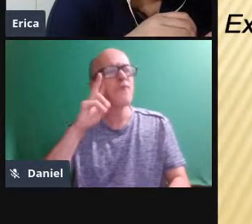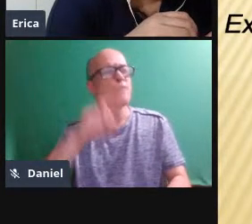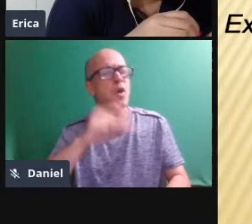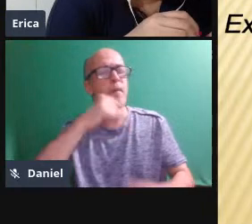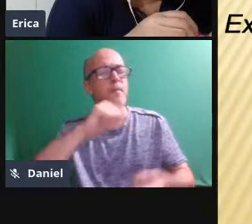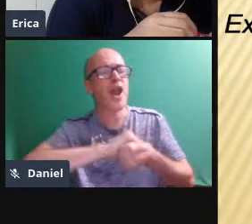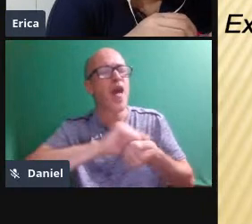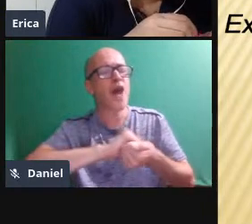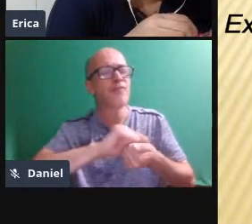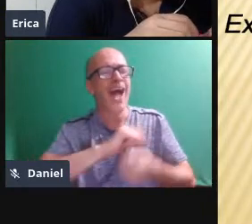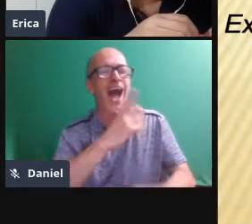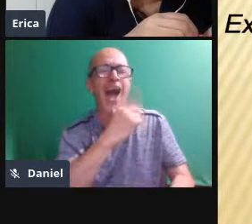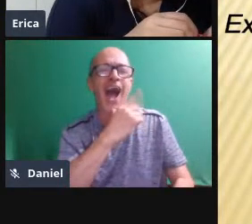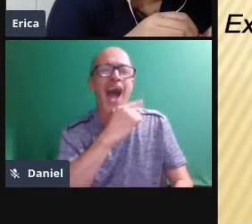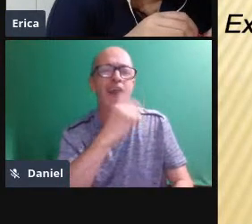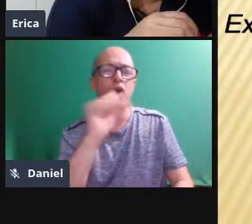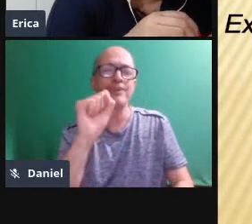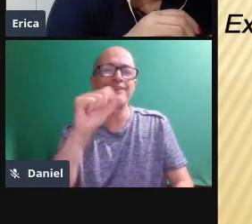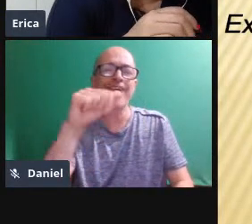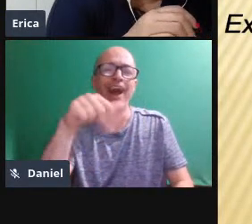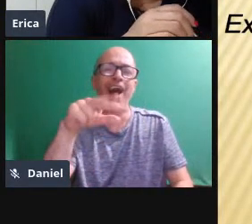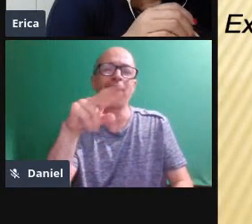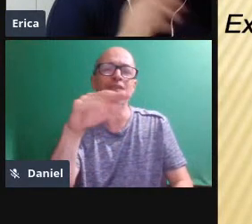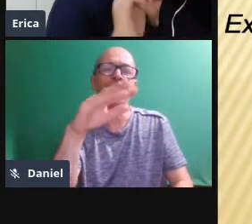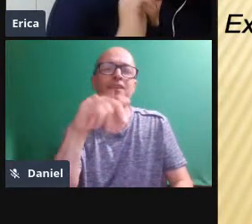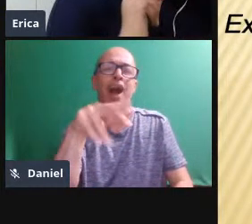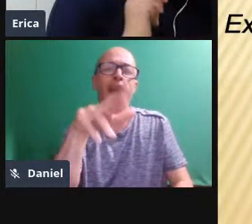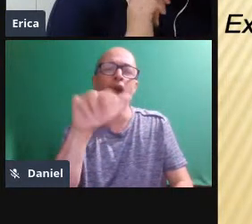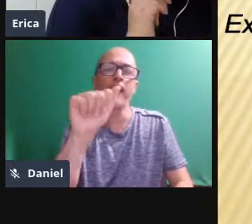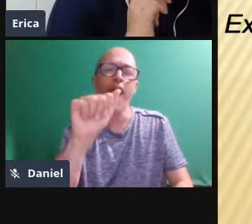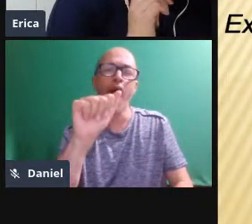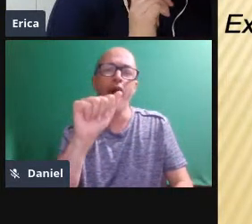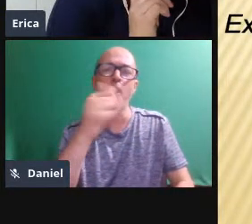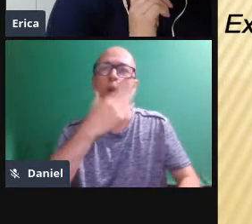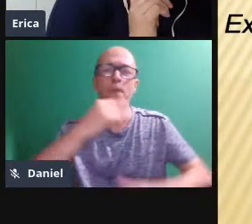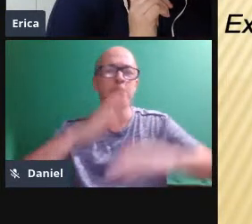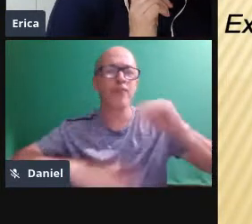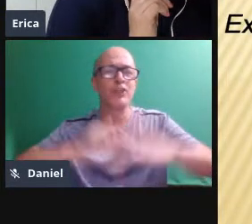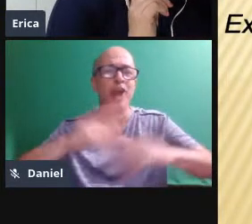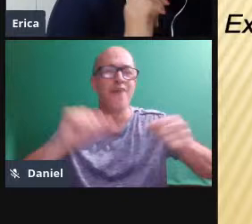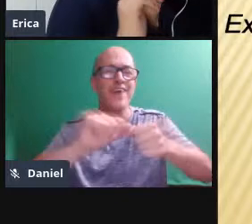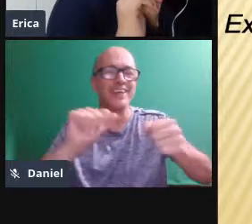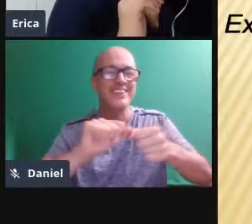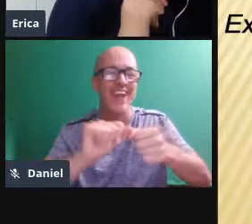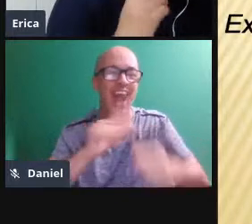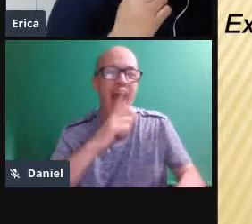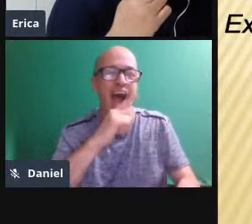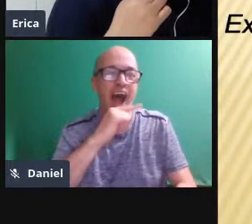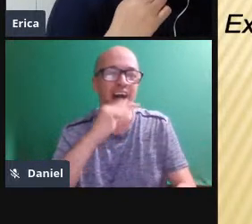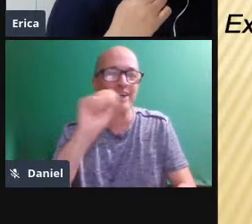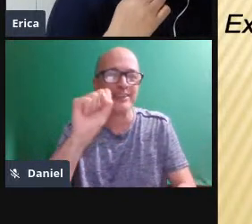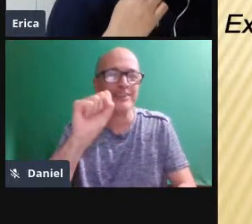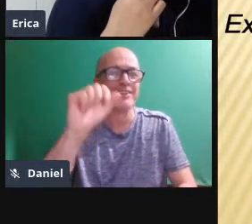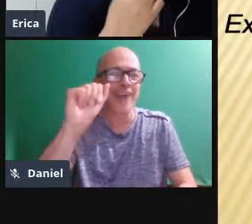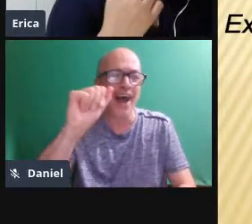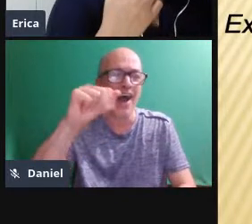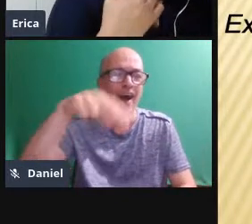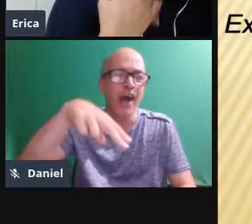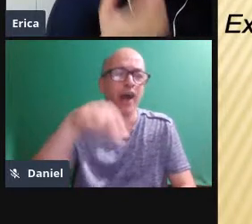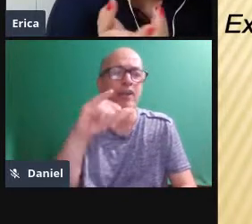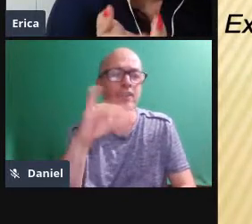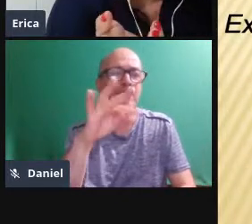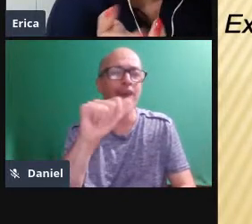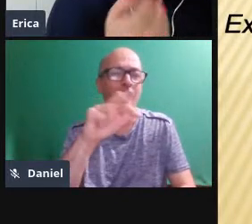Sanitário. Eu falei, gente. Água sanitária? Sanitário? Será? Eu já vi